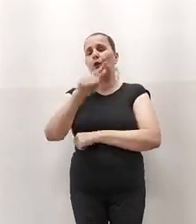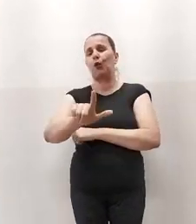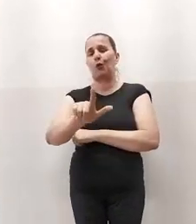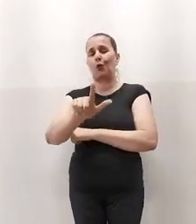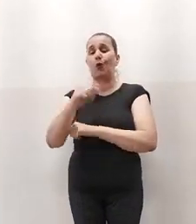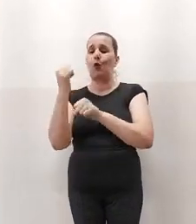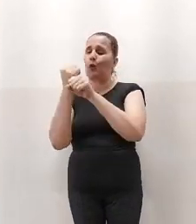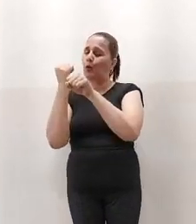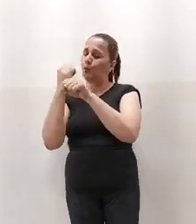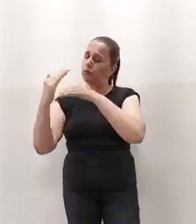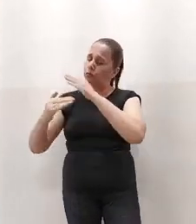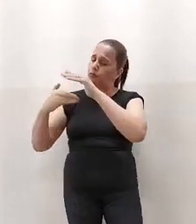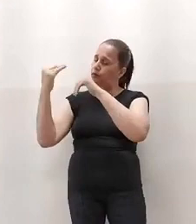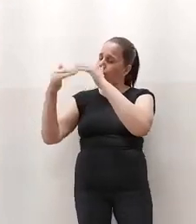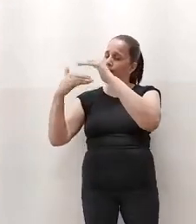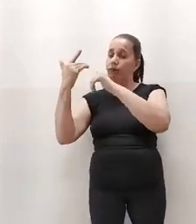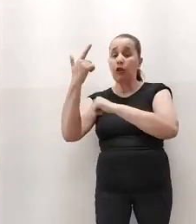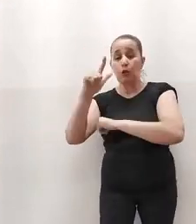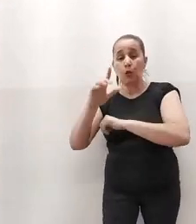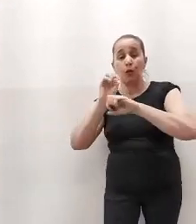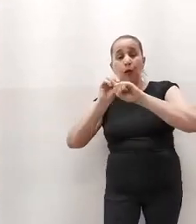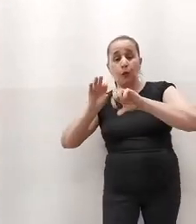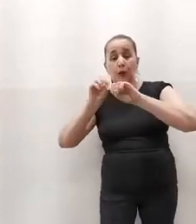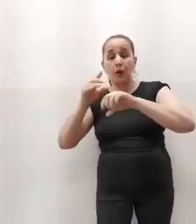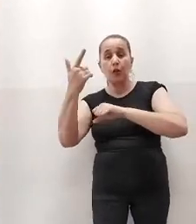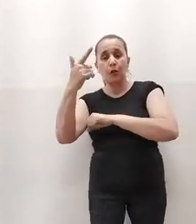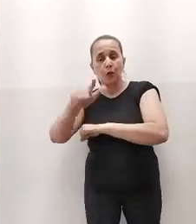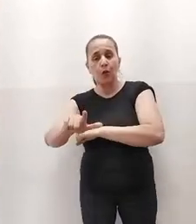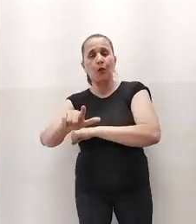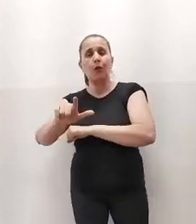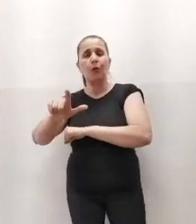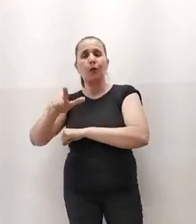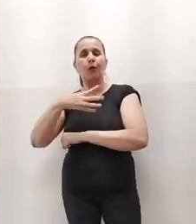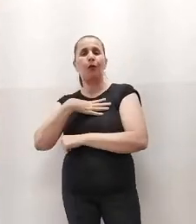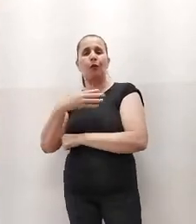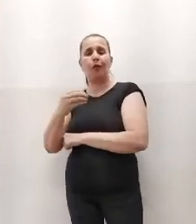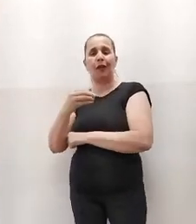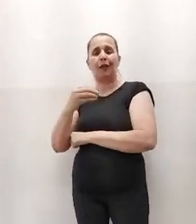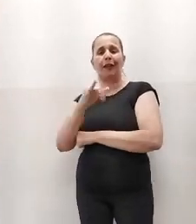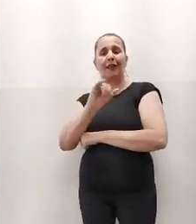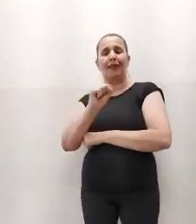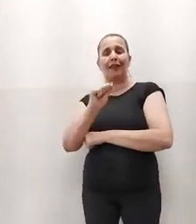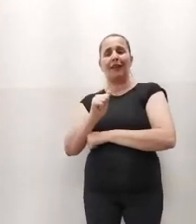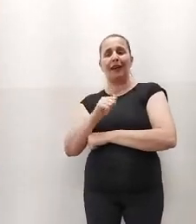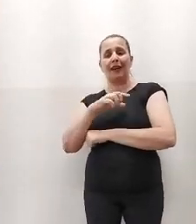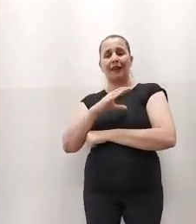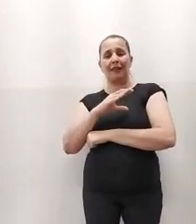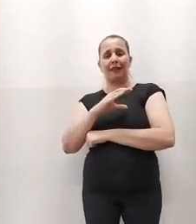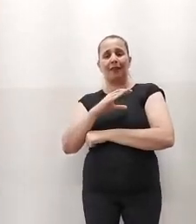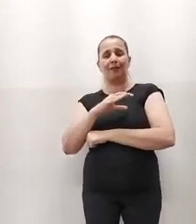construir novamente ali, educar novamente outro filho que era Isaque.